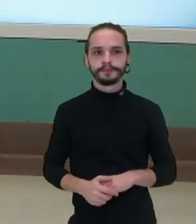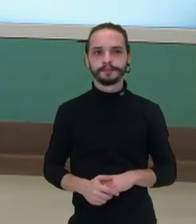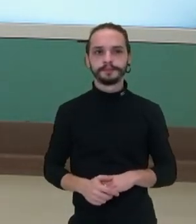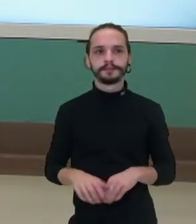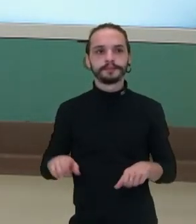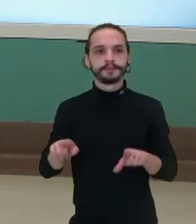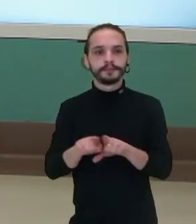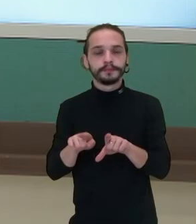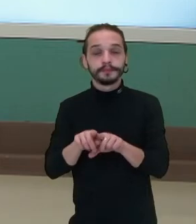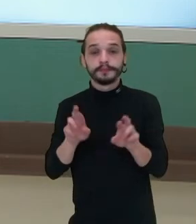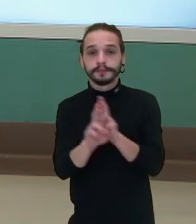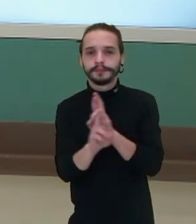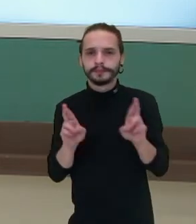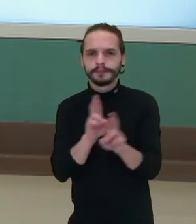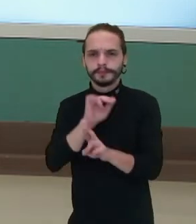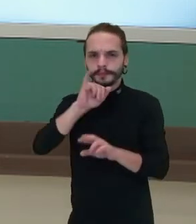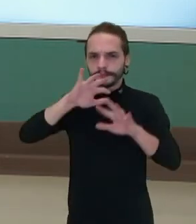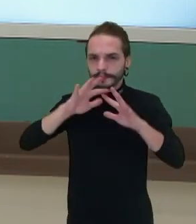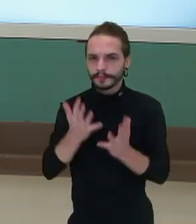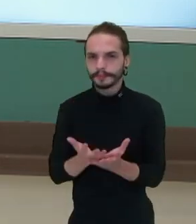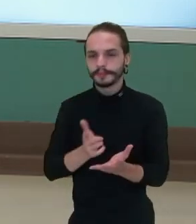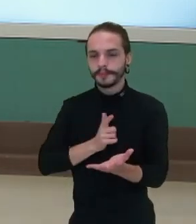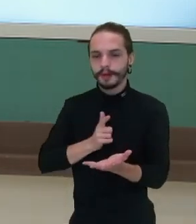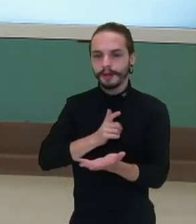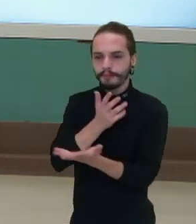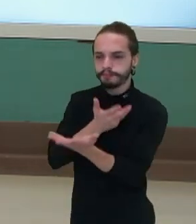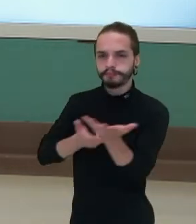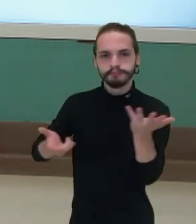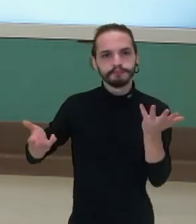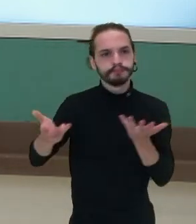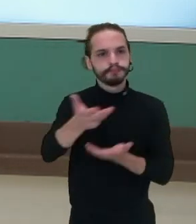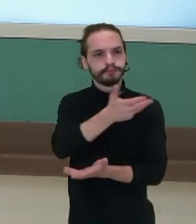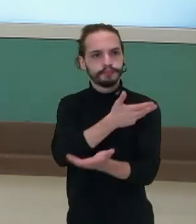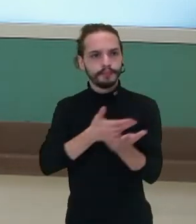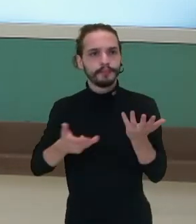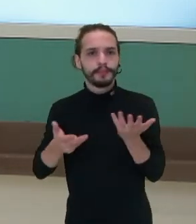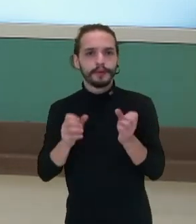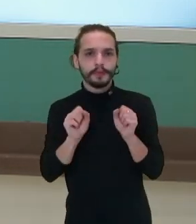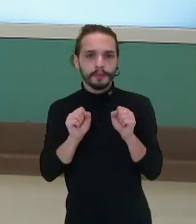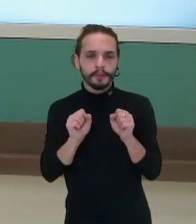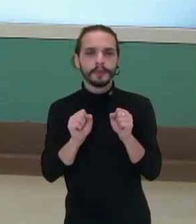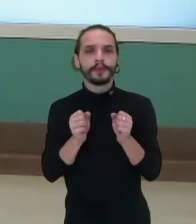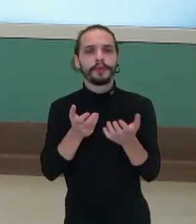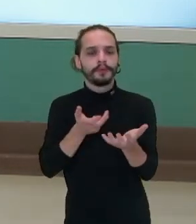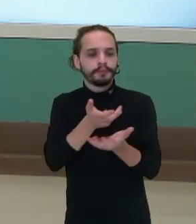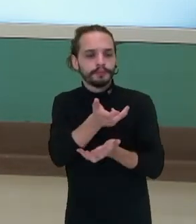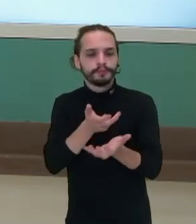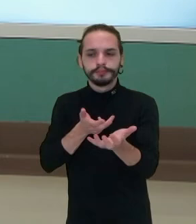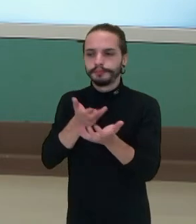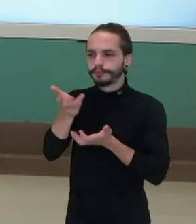são constituídas por fluxos, né, produzidos pelo ser humano. Fluxos, por exemplo, de